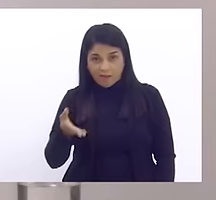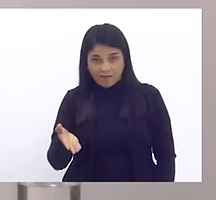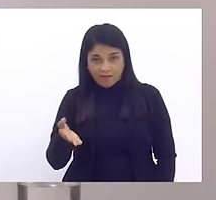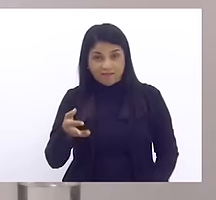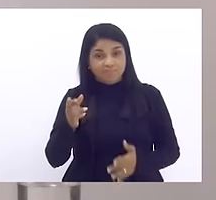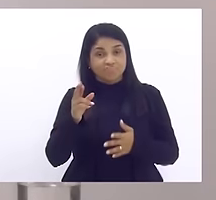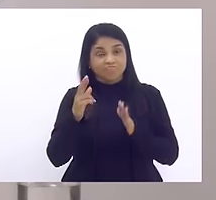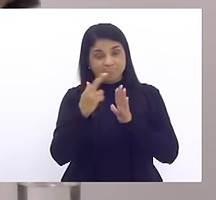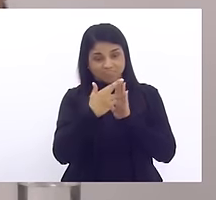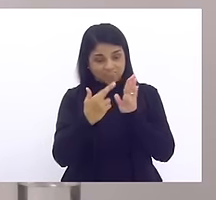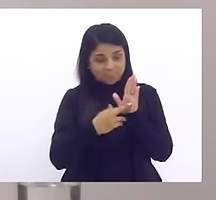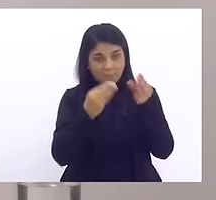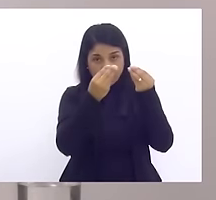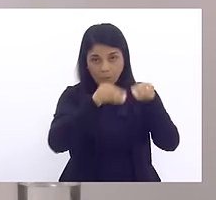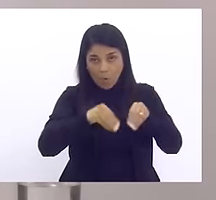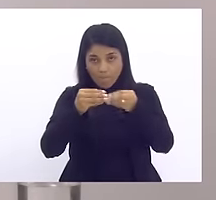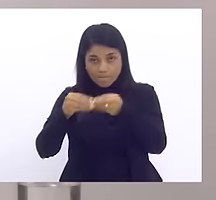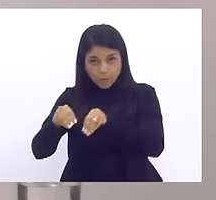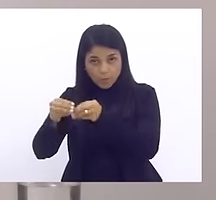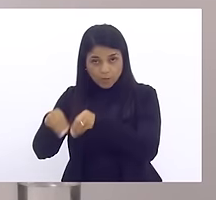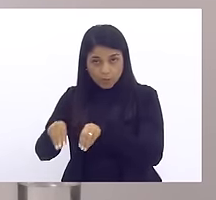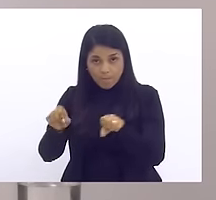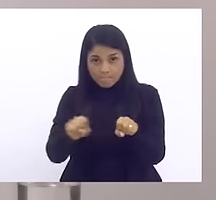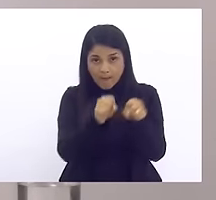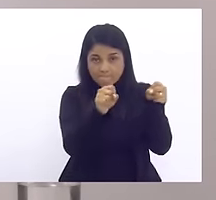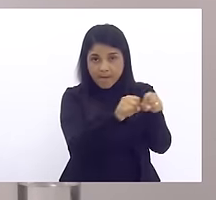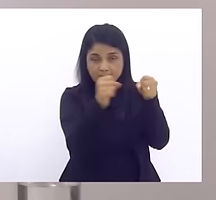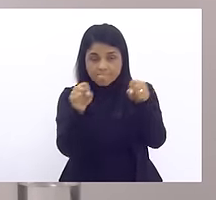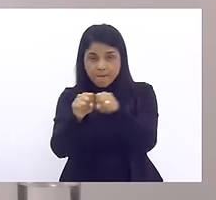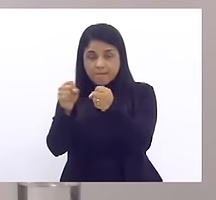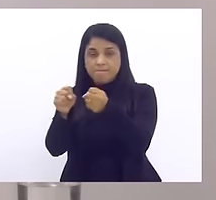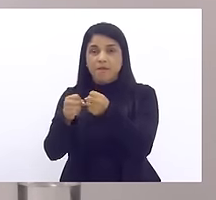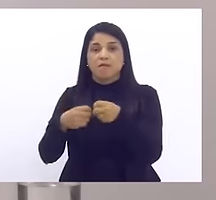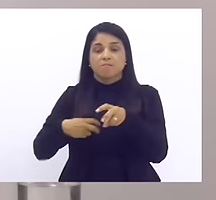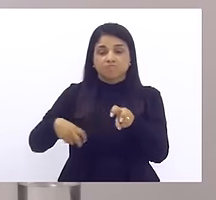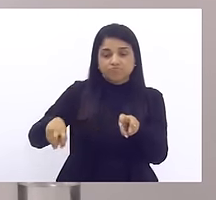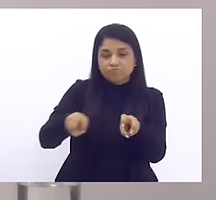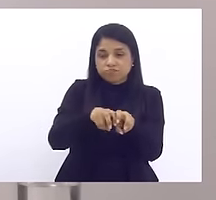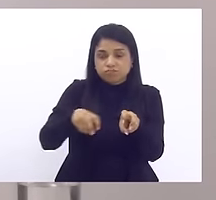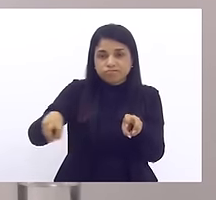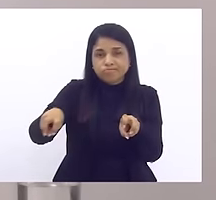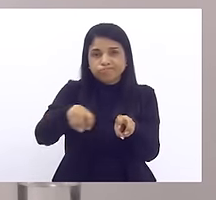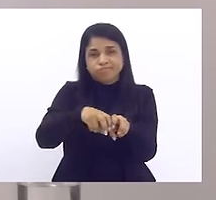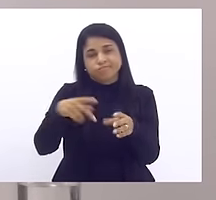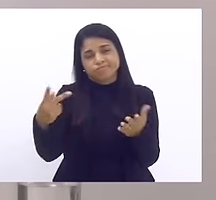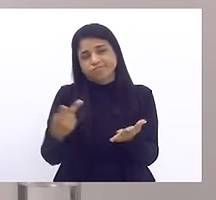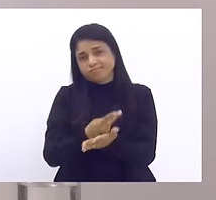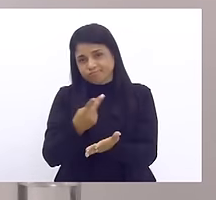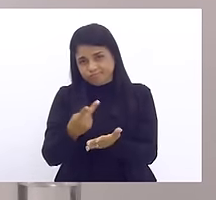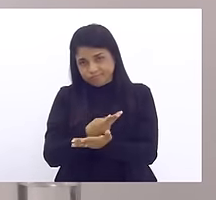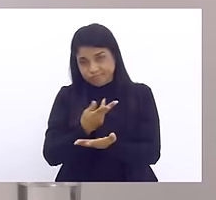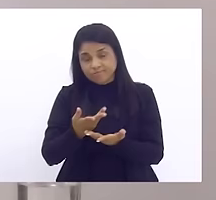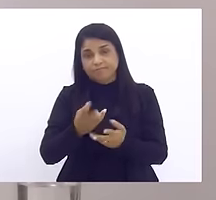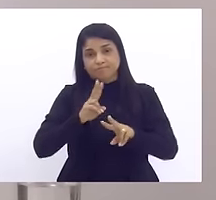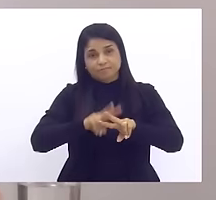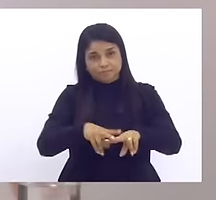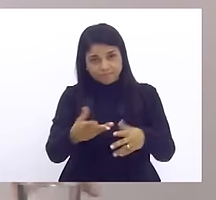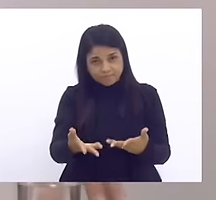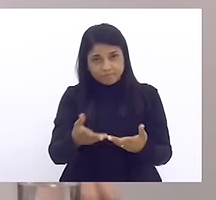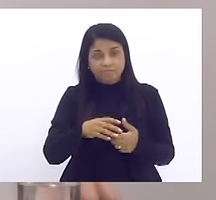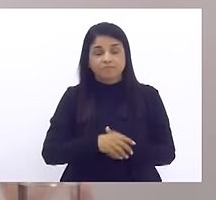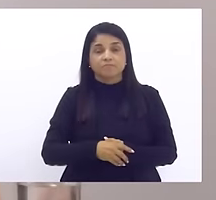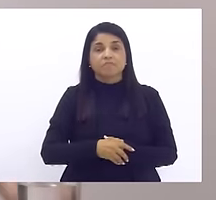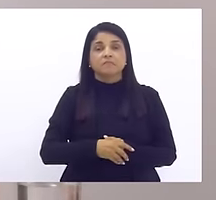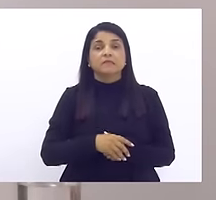regularidades entre tantas outras as condições dos veículos nos pátios E por aí vai a partir do momento que nós